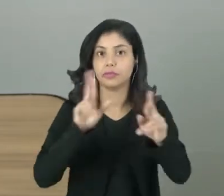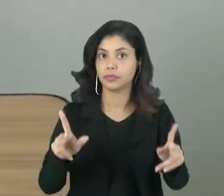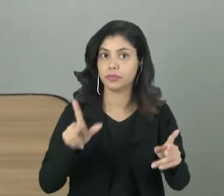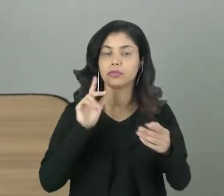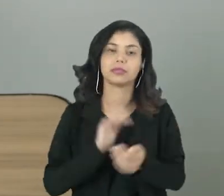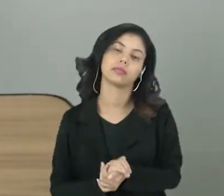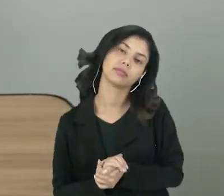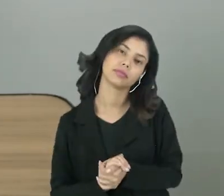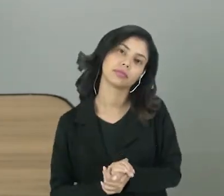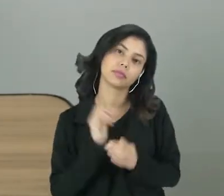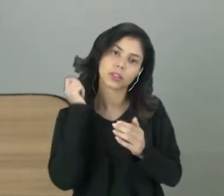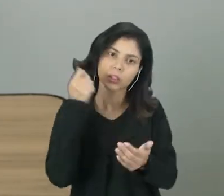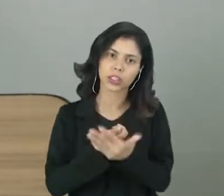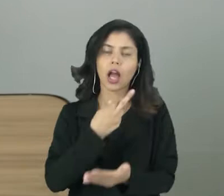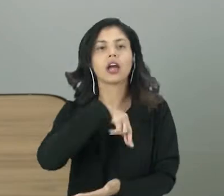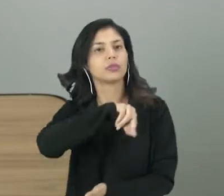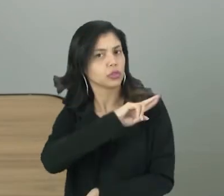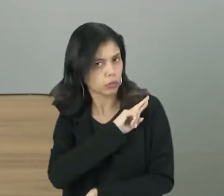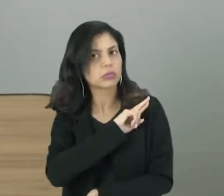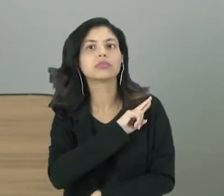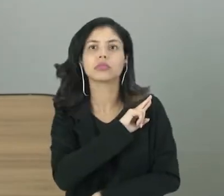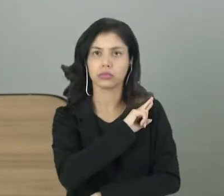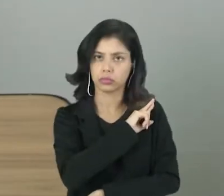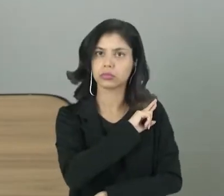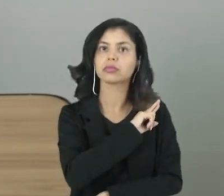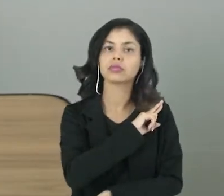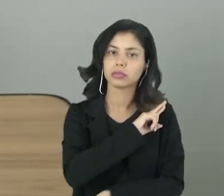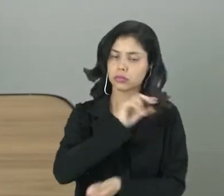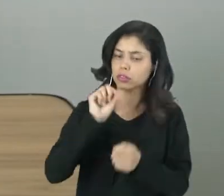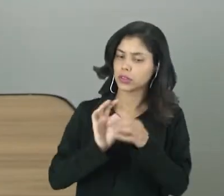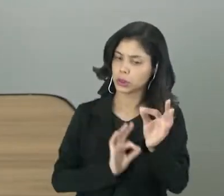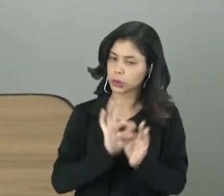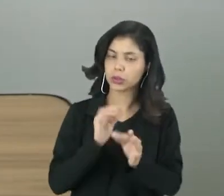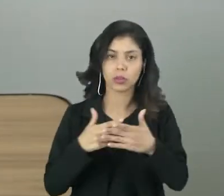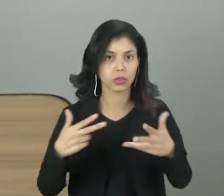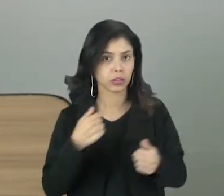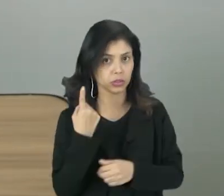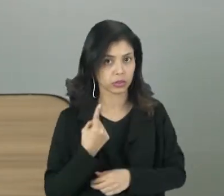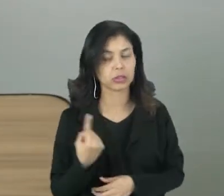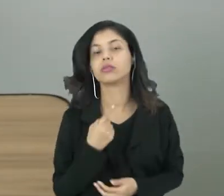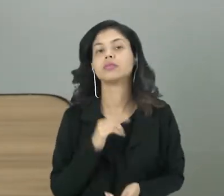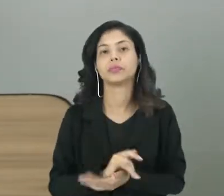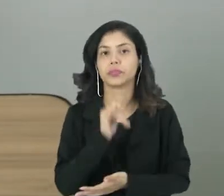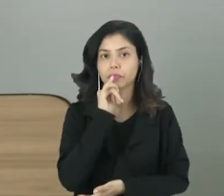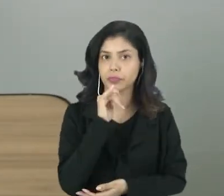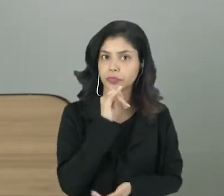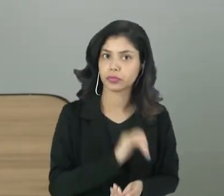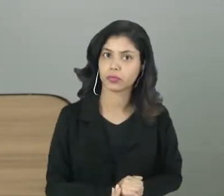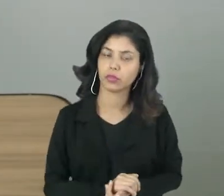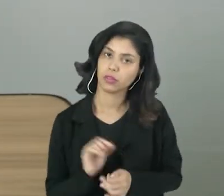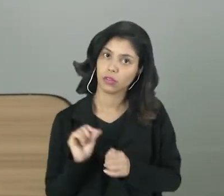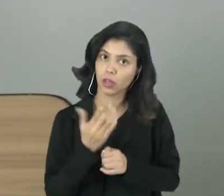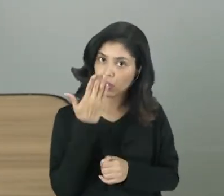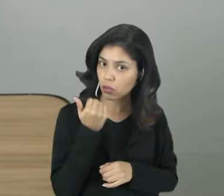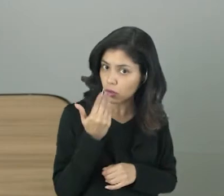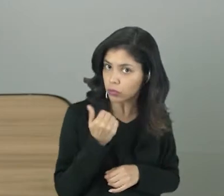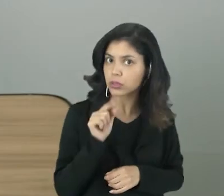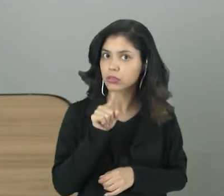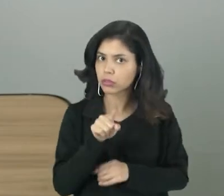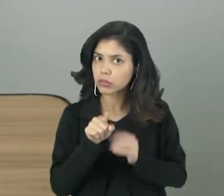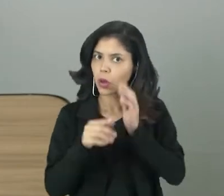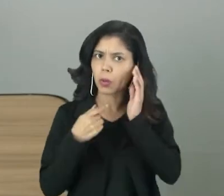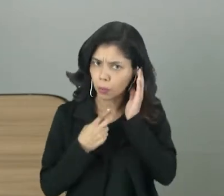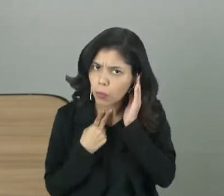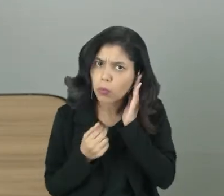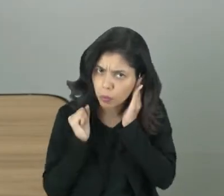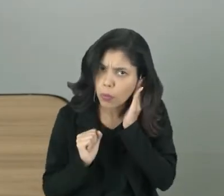diferente de ter a responsabilidade de fazer uma coisa sozinho exemplo fazer um almoço será que